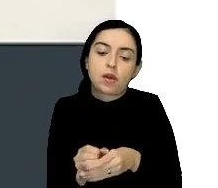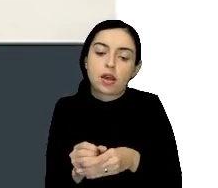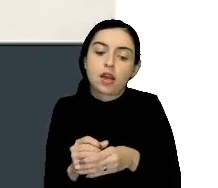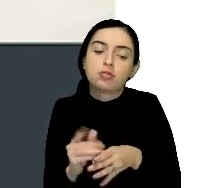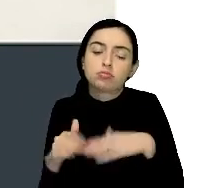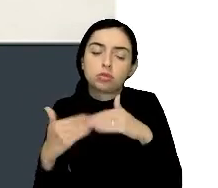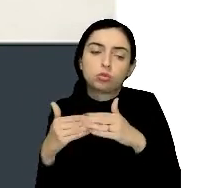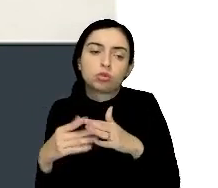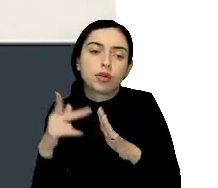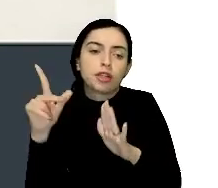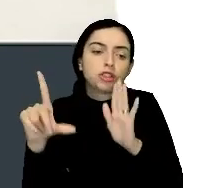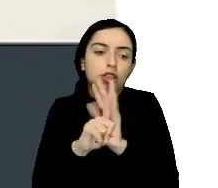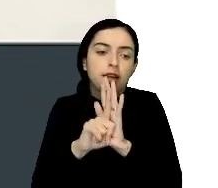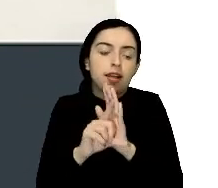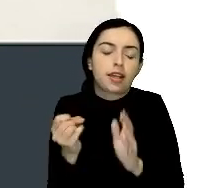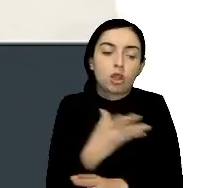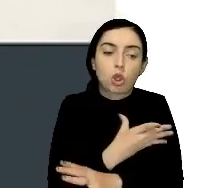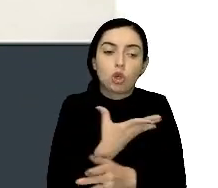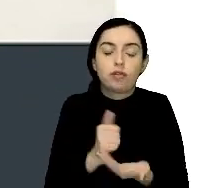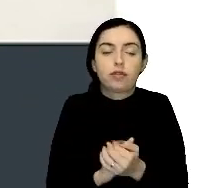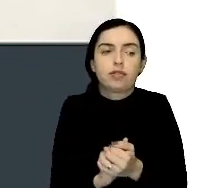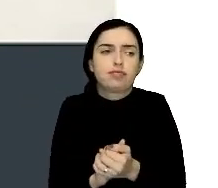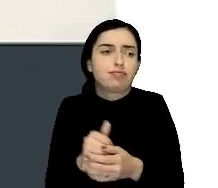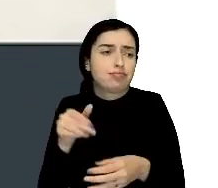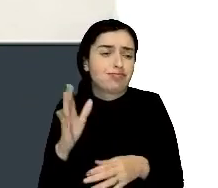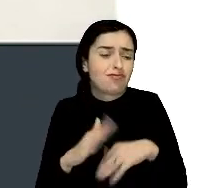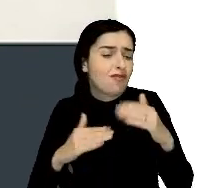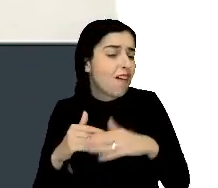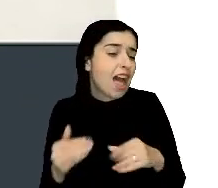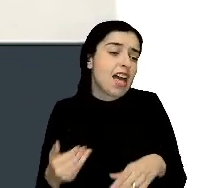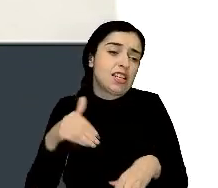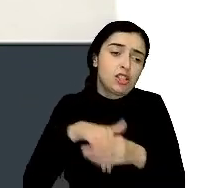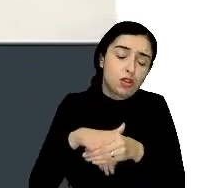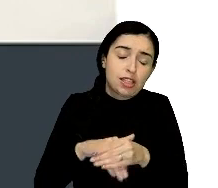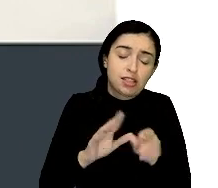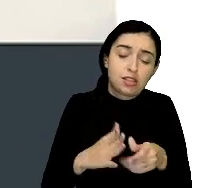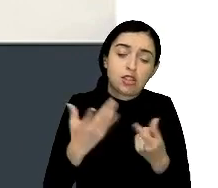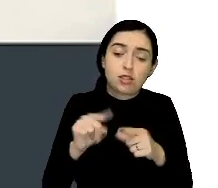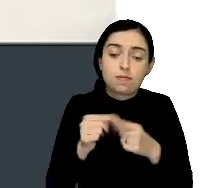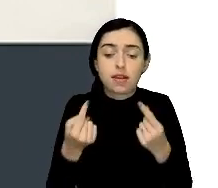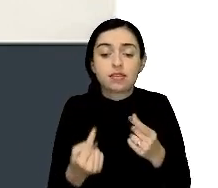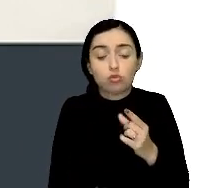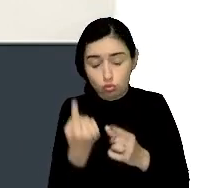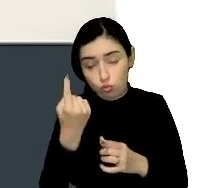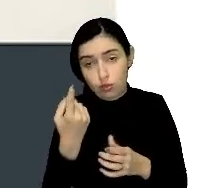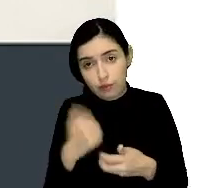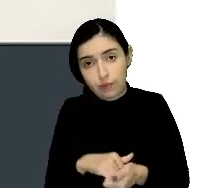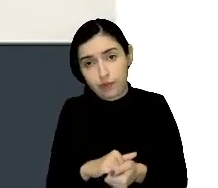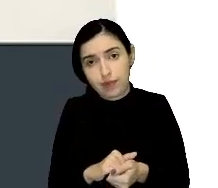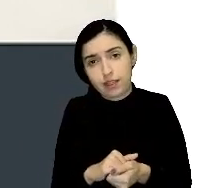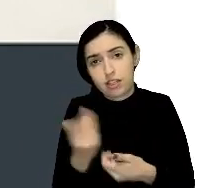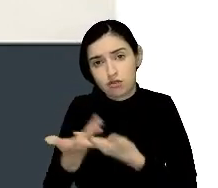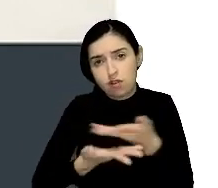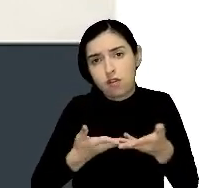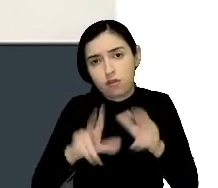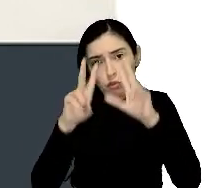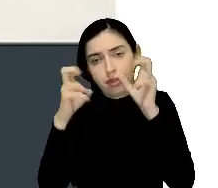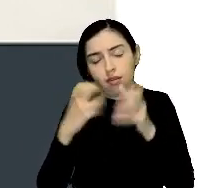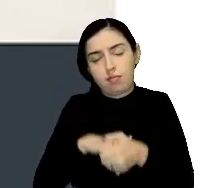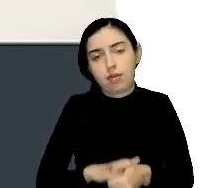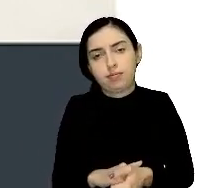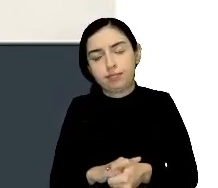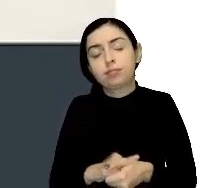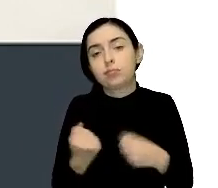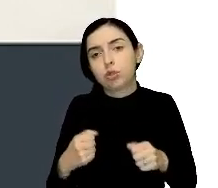a gente tem várias dessas decisões, essa é só uma, mas a gente tem várias dessas decisões que envolvem essa questão. Ou seja, pode